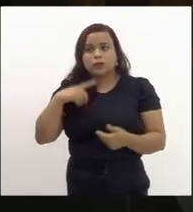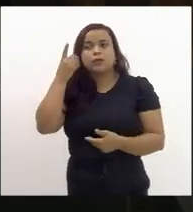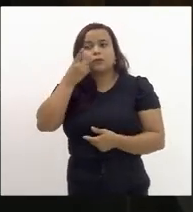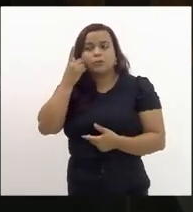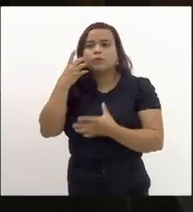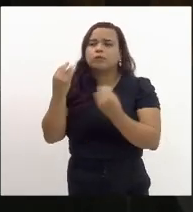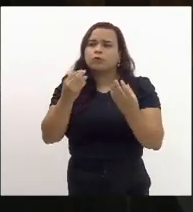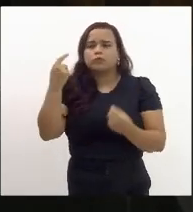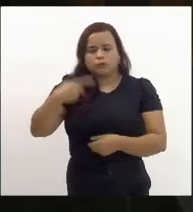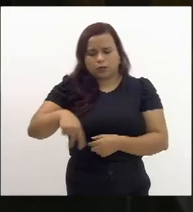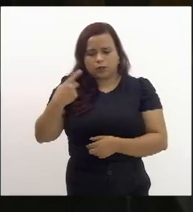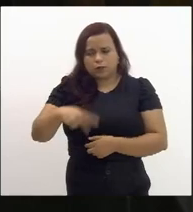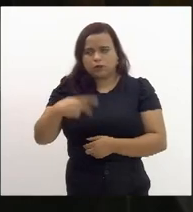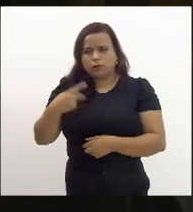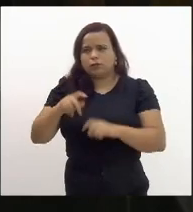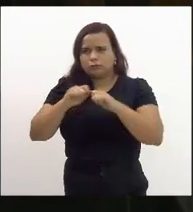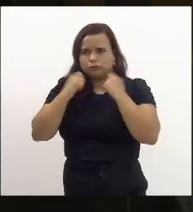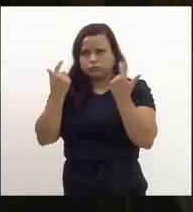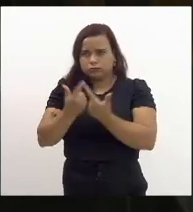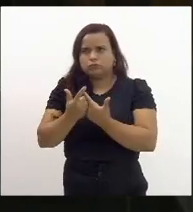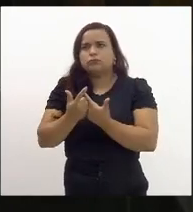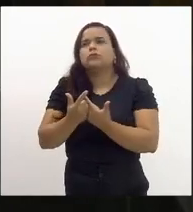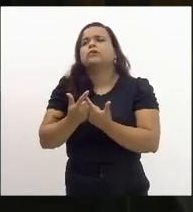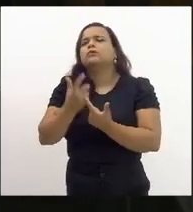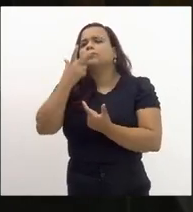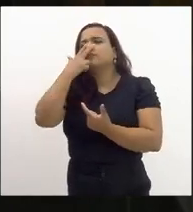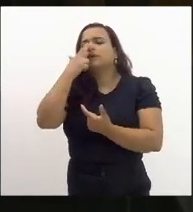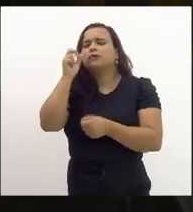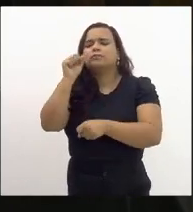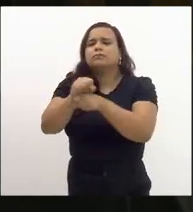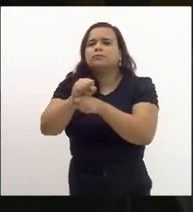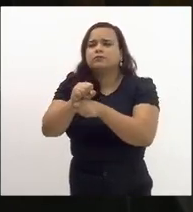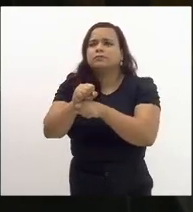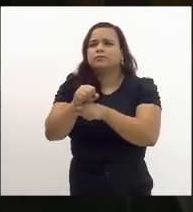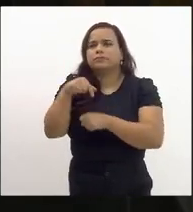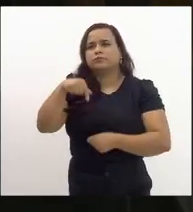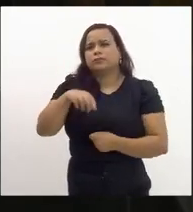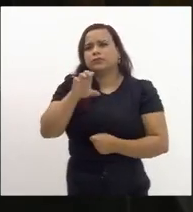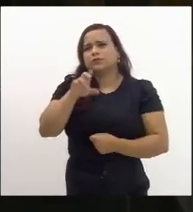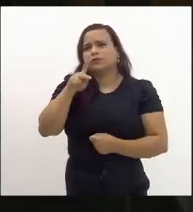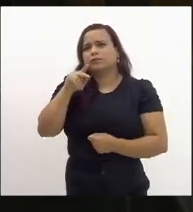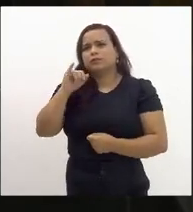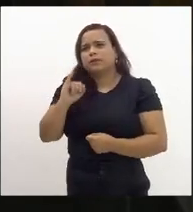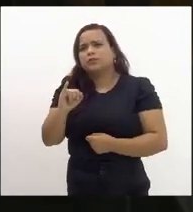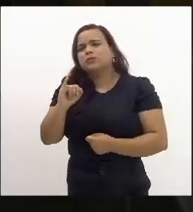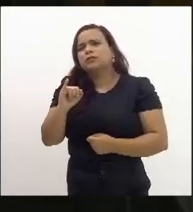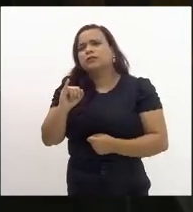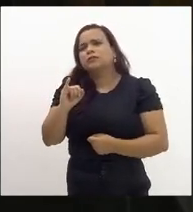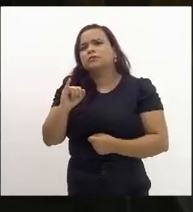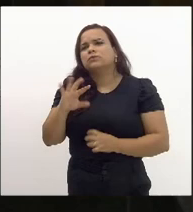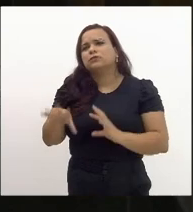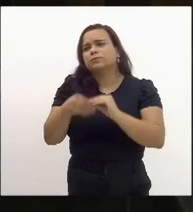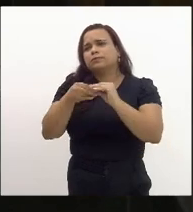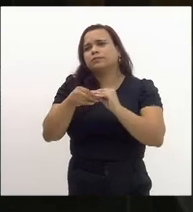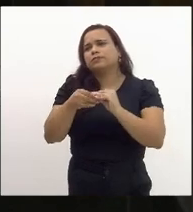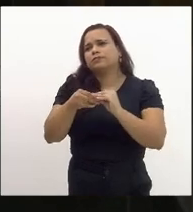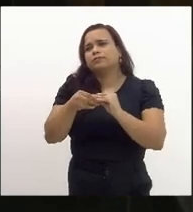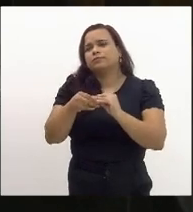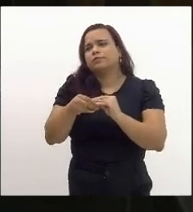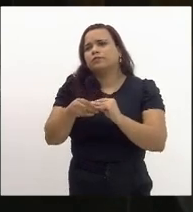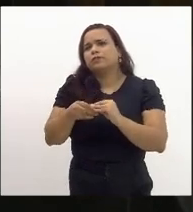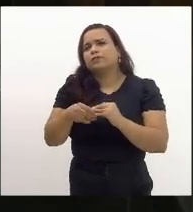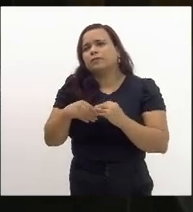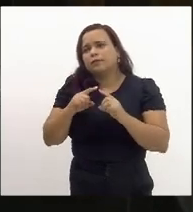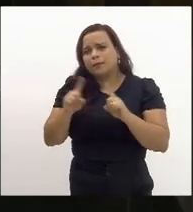casa, que estão impedindo que essa CPI seja implementada. Mas